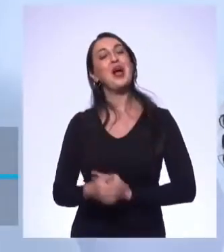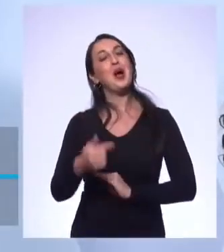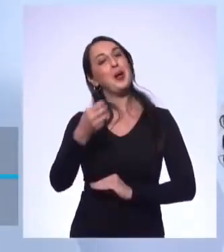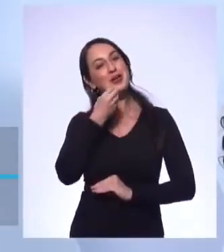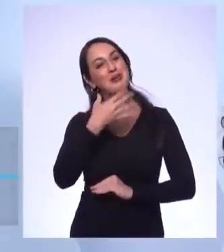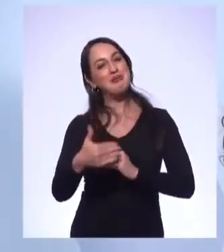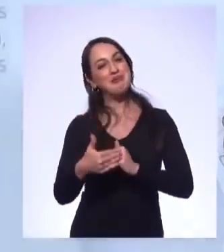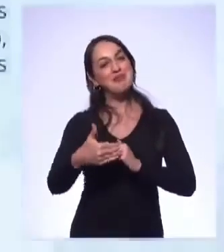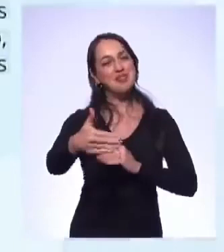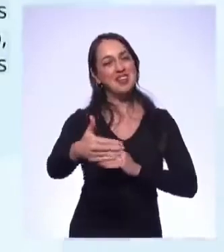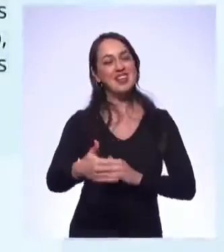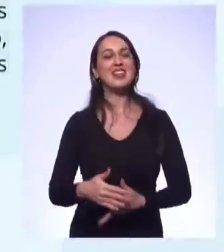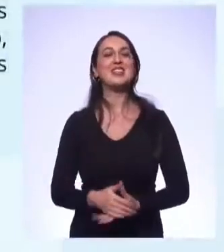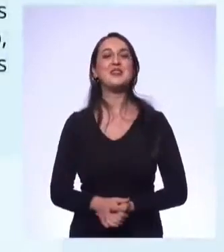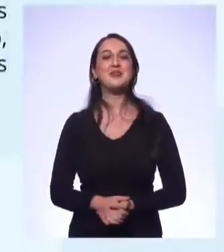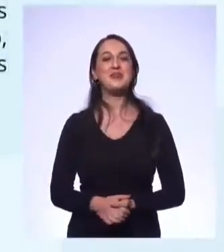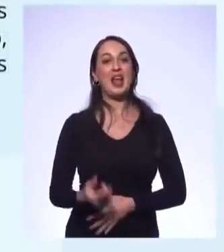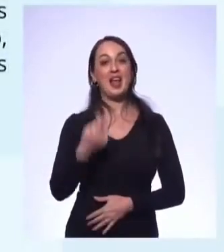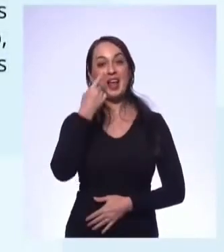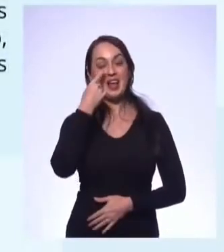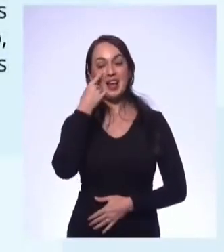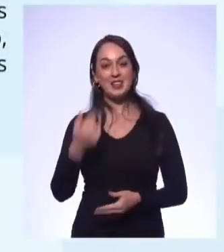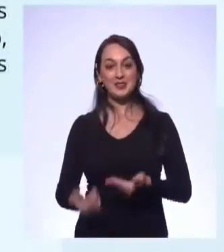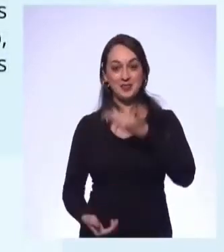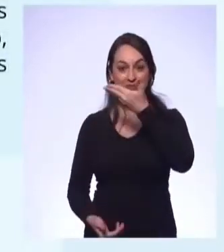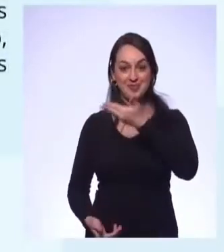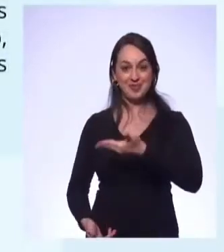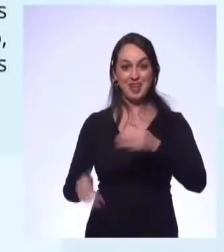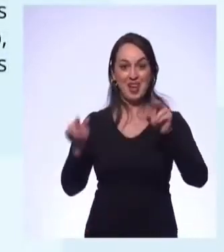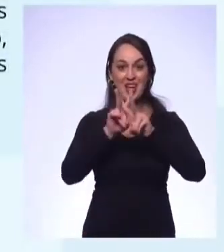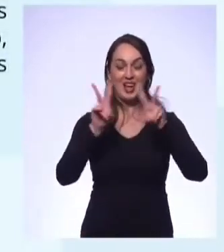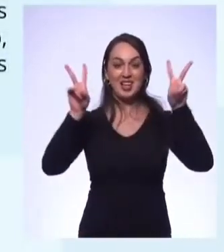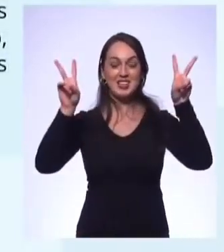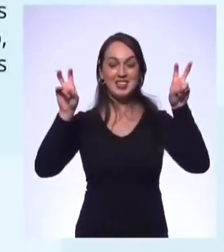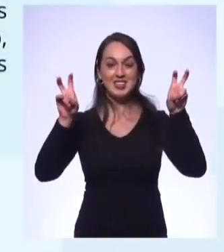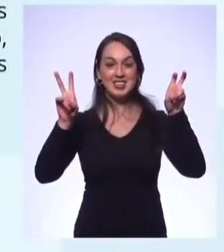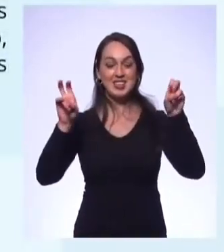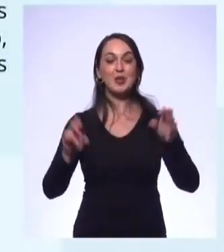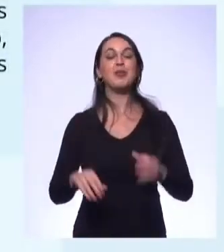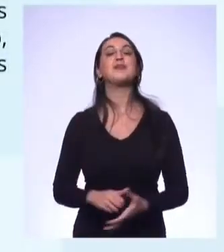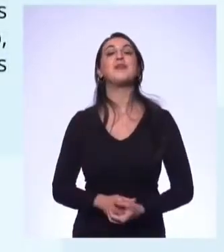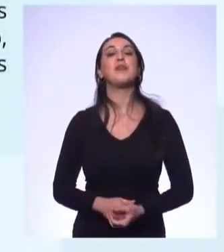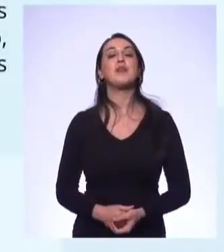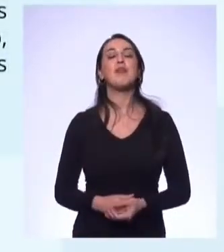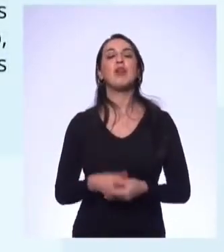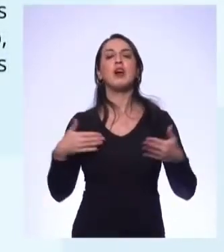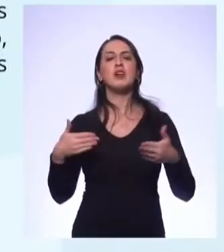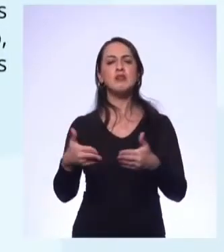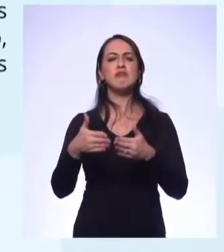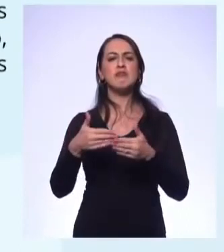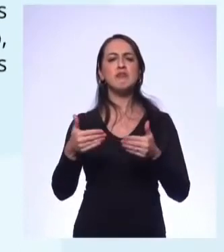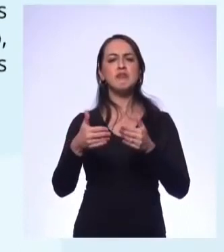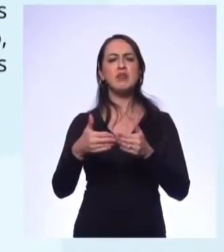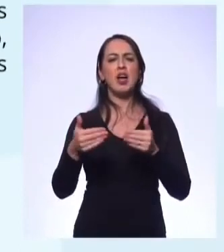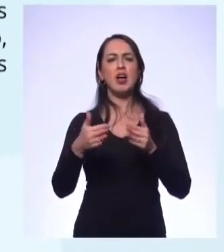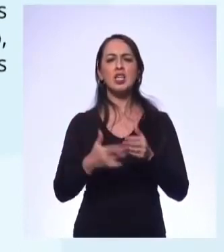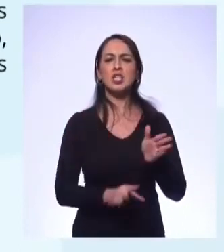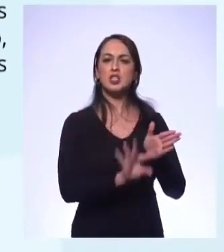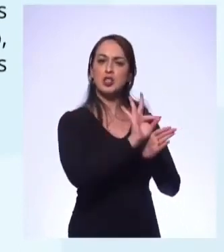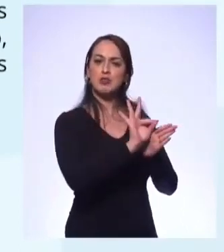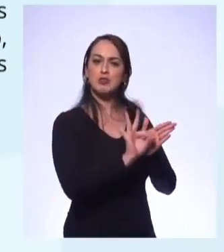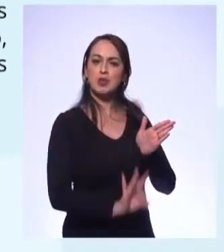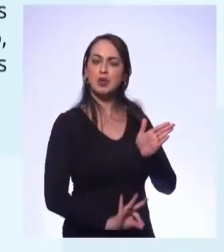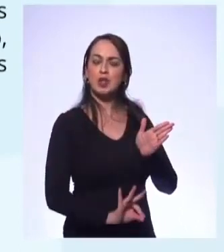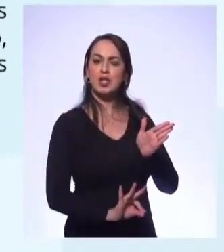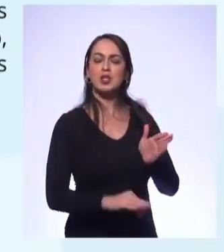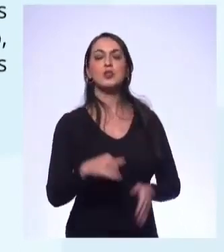língua portuguesa do nono ano? Vamos na tela. Tema da aula, a reivindicação dos textos. Então, eu estou aqui reivindicando mais voz, reivindicamos um novo espaço.